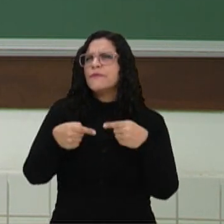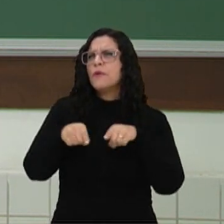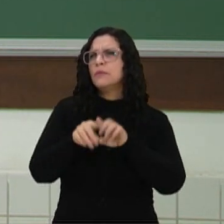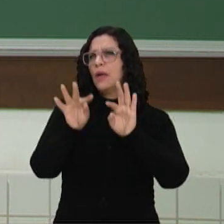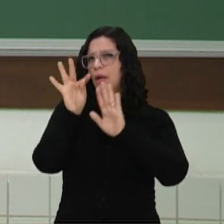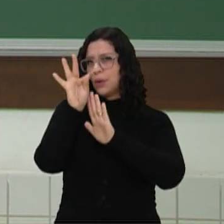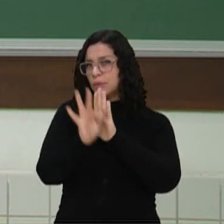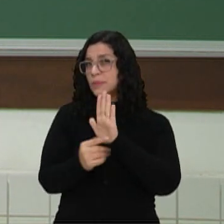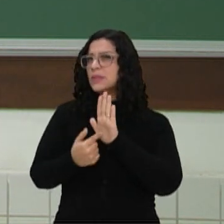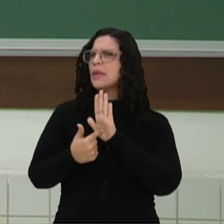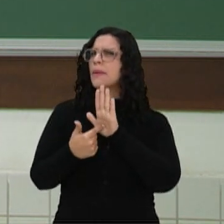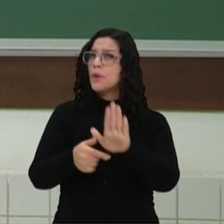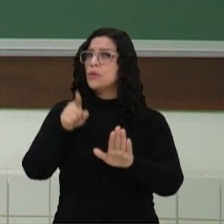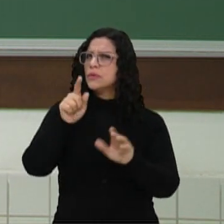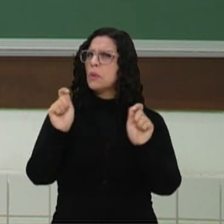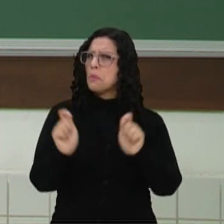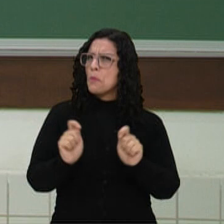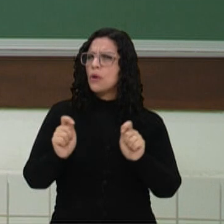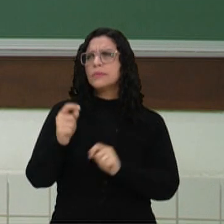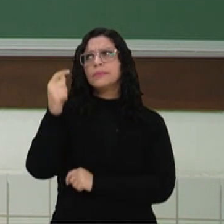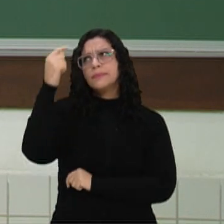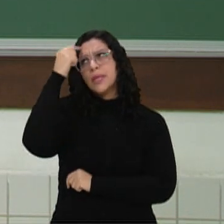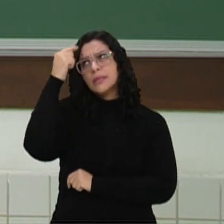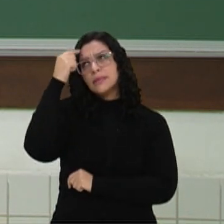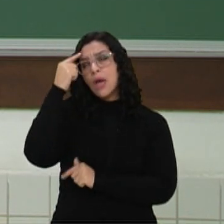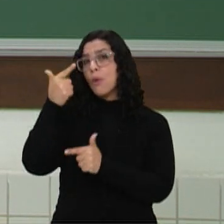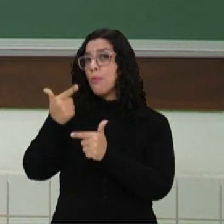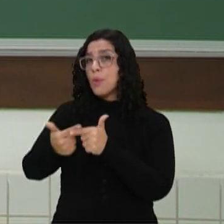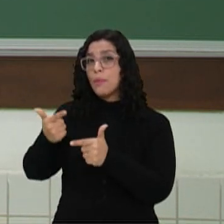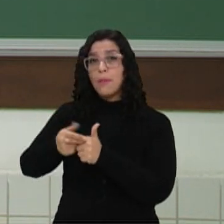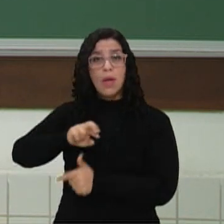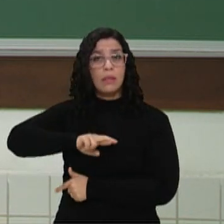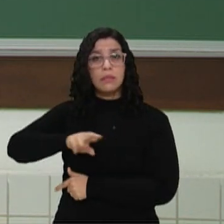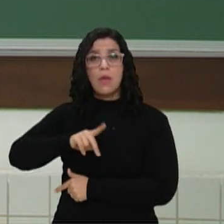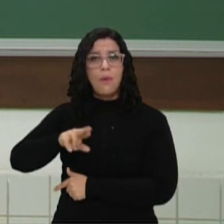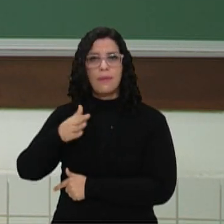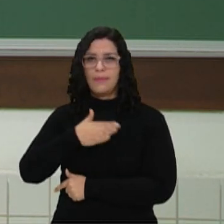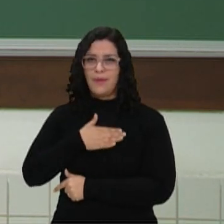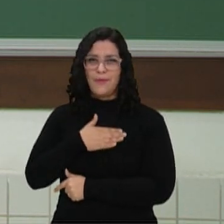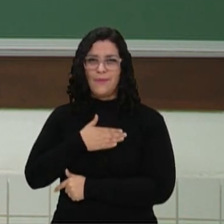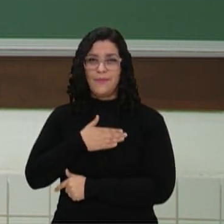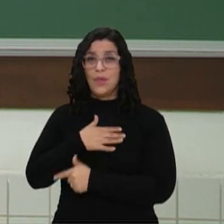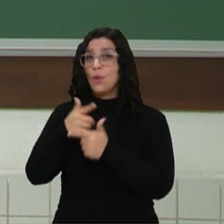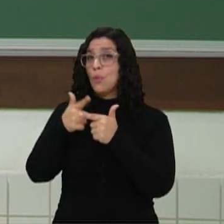mostra para você, jovem estudante, pensar que o problema não é teu, que você deve